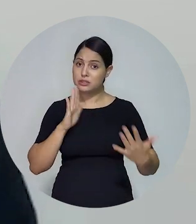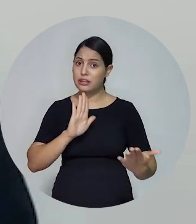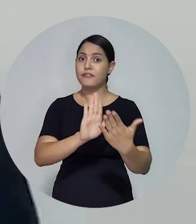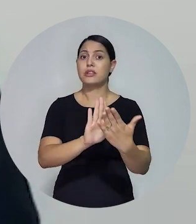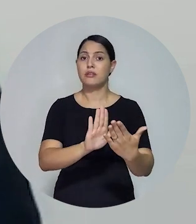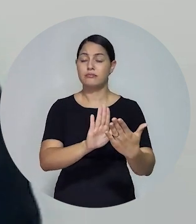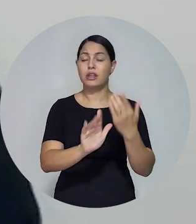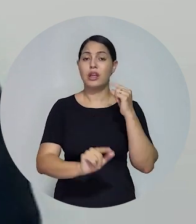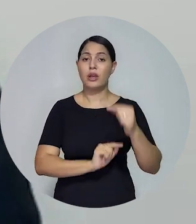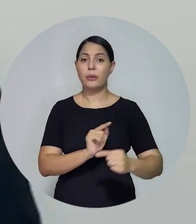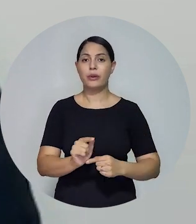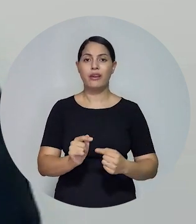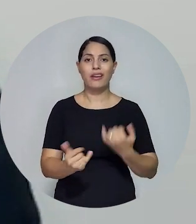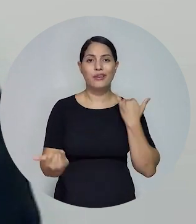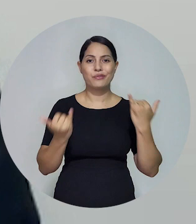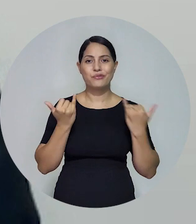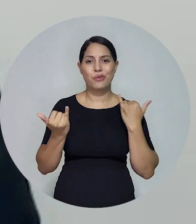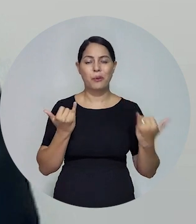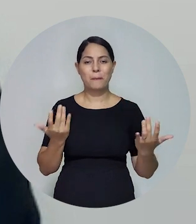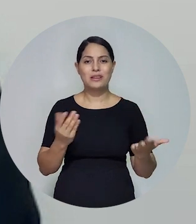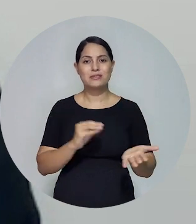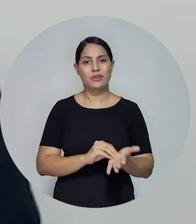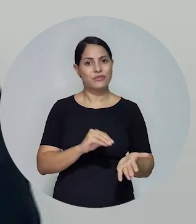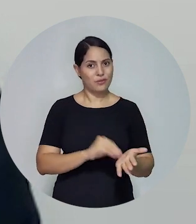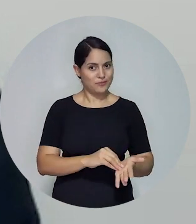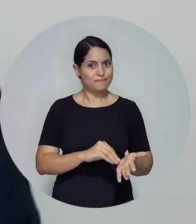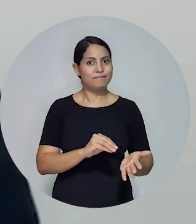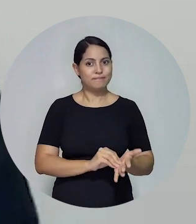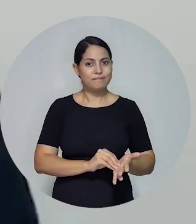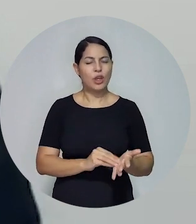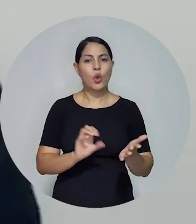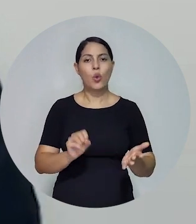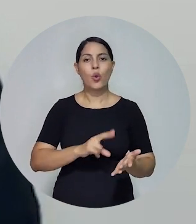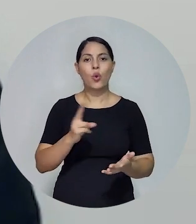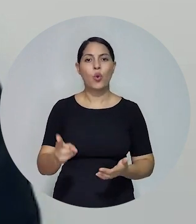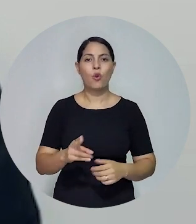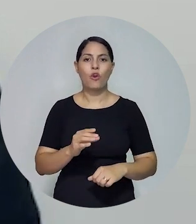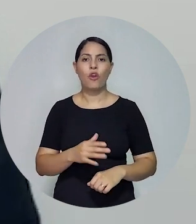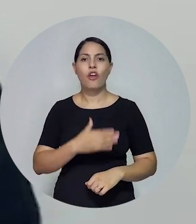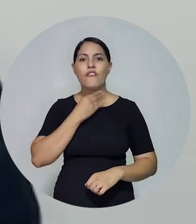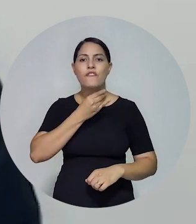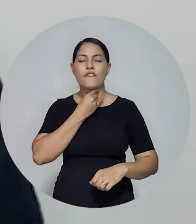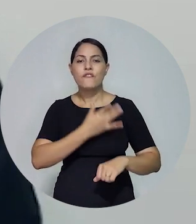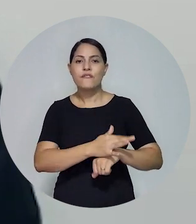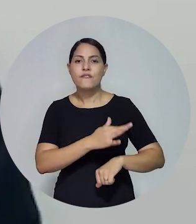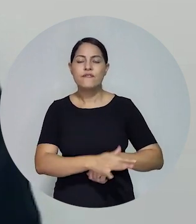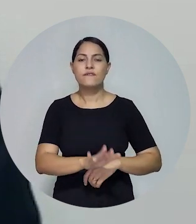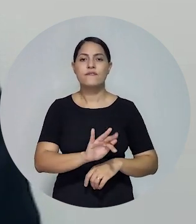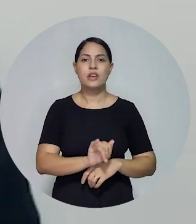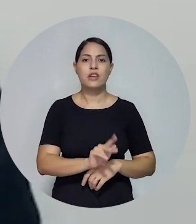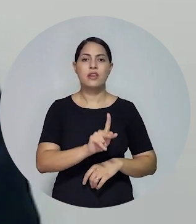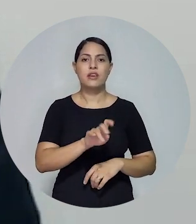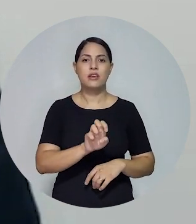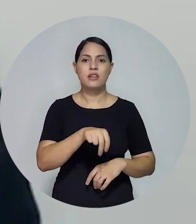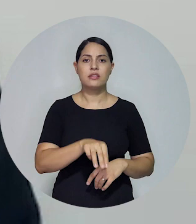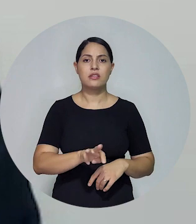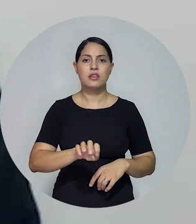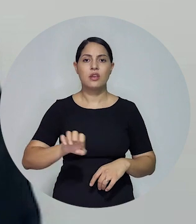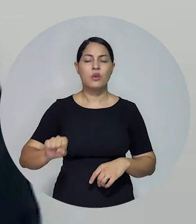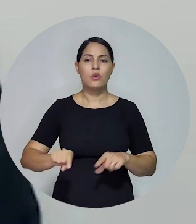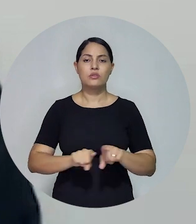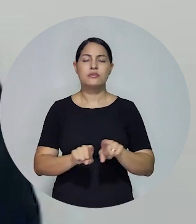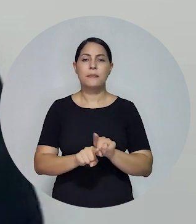que precisam ser enfrentados. A desinformação, as fake news, o discurso do ódio, o discurso